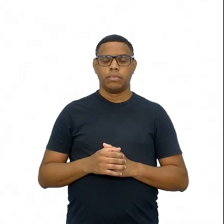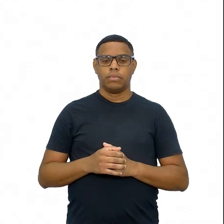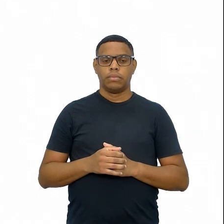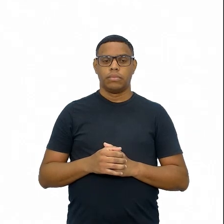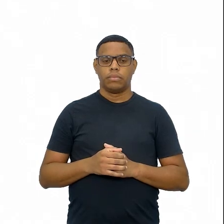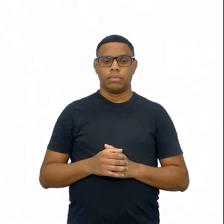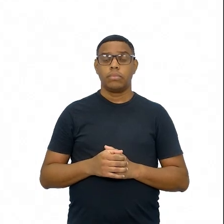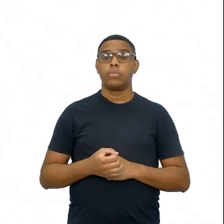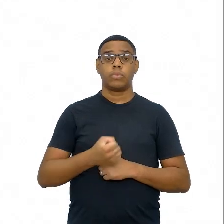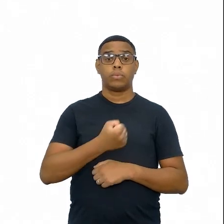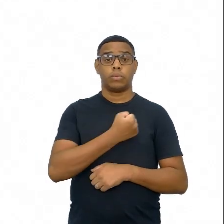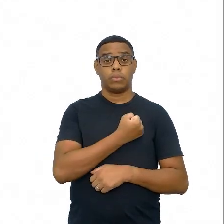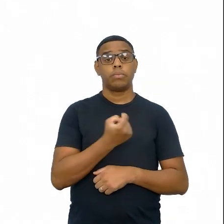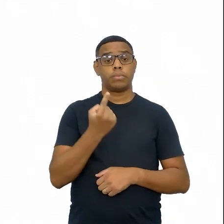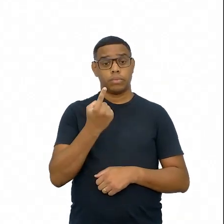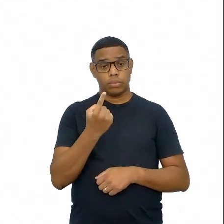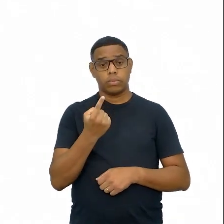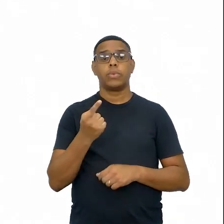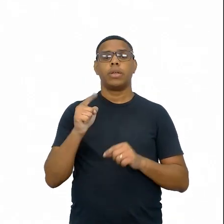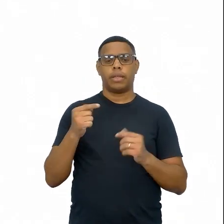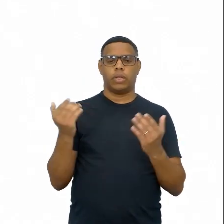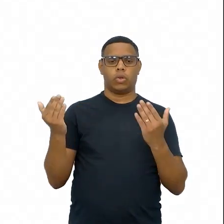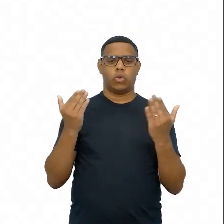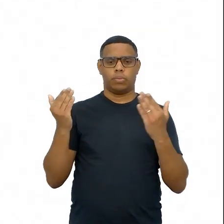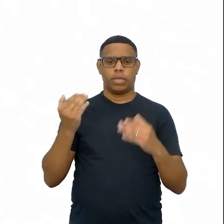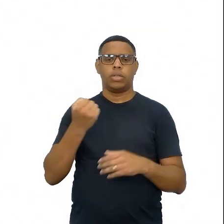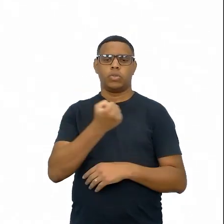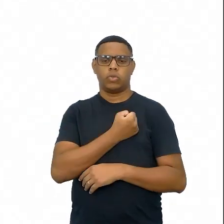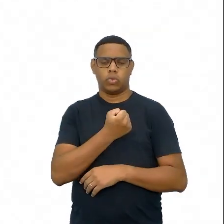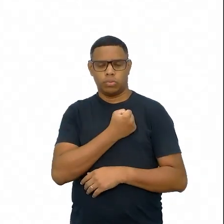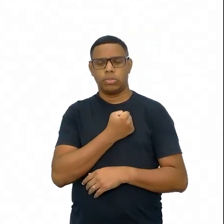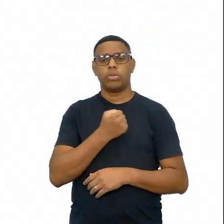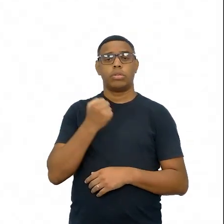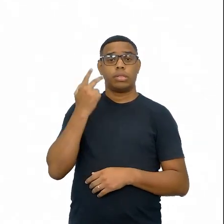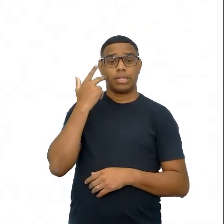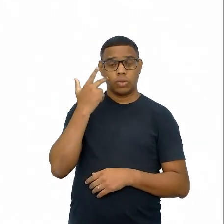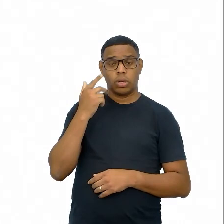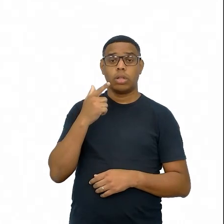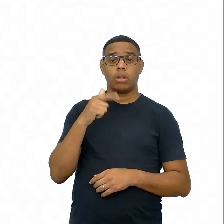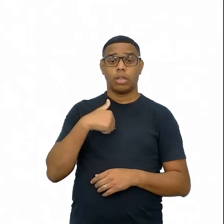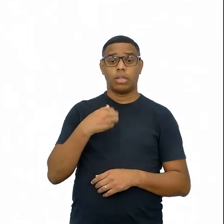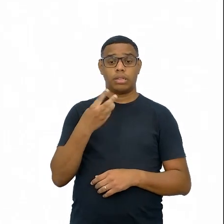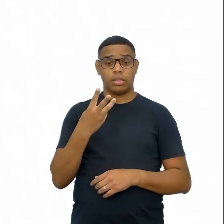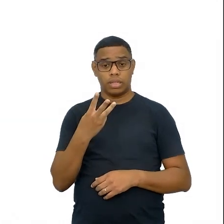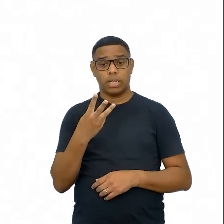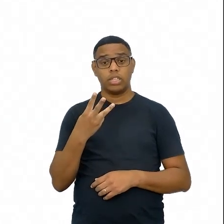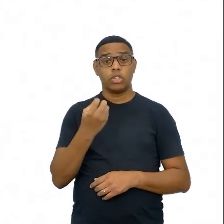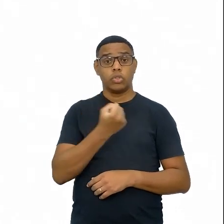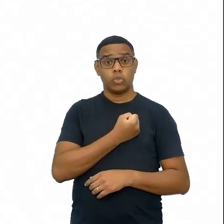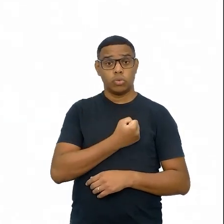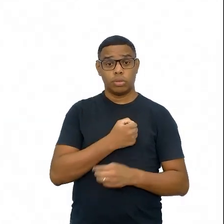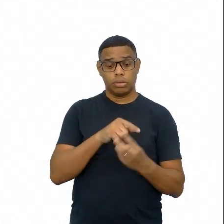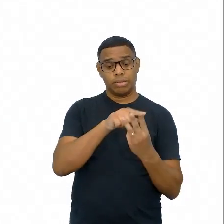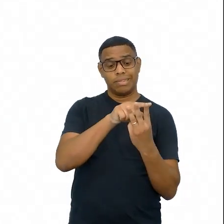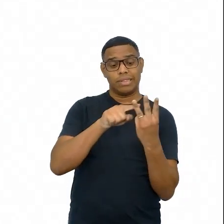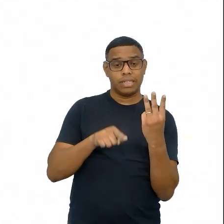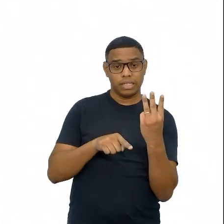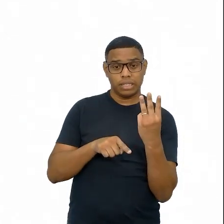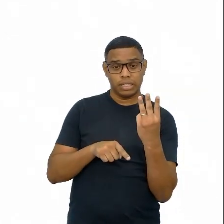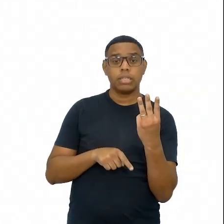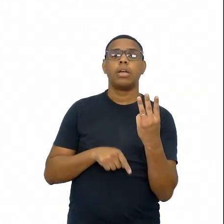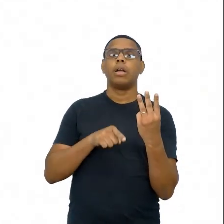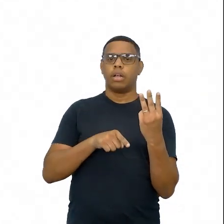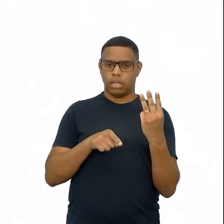No item 1, trata de comparar números naturais de até 3 ordens. Os estudantes precisam